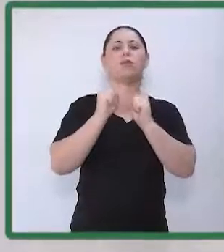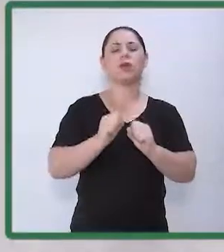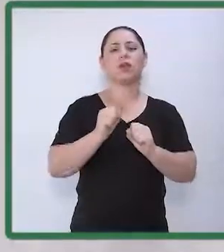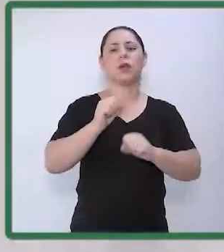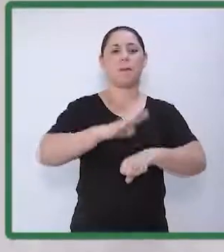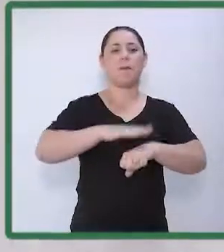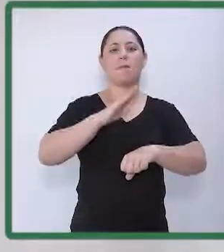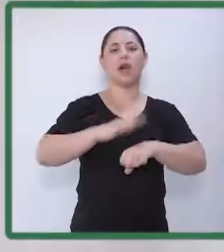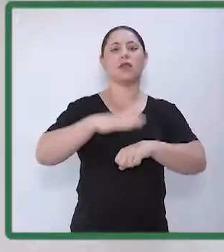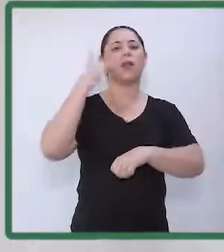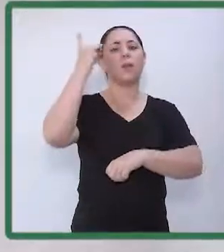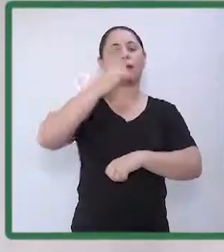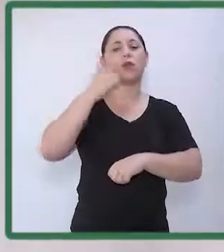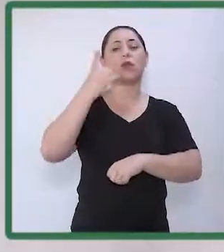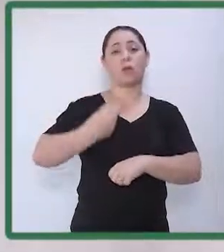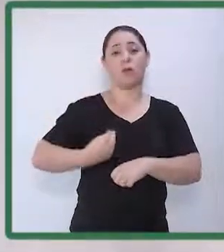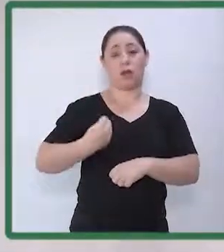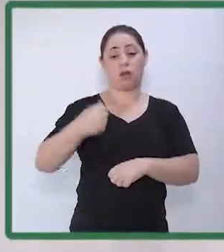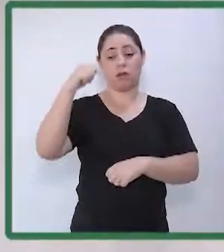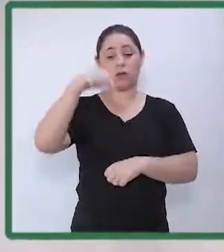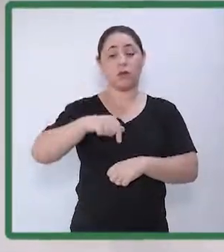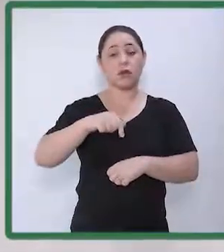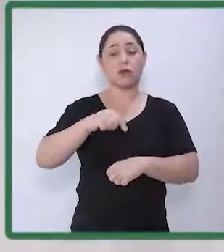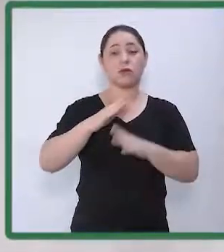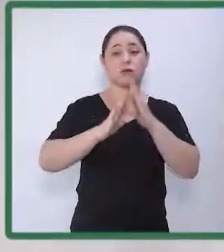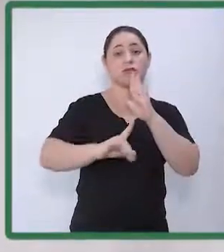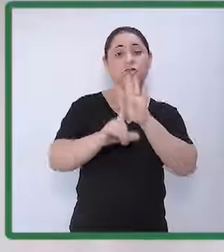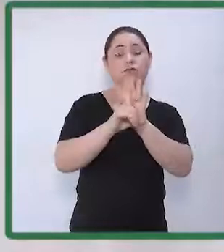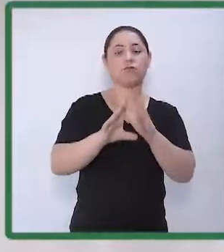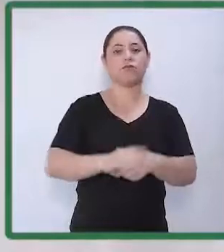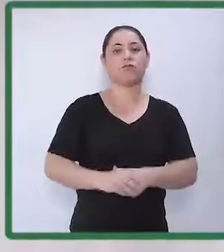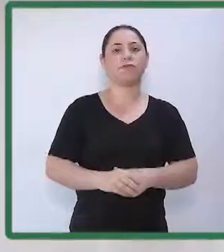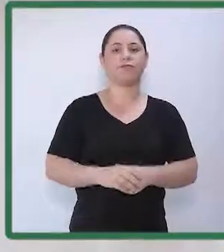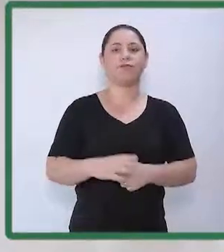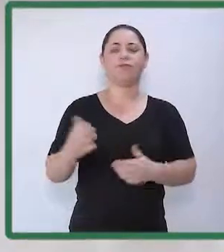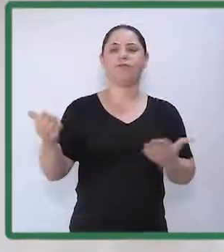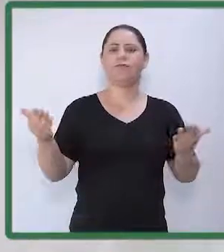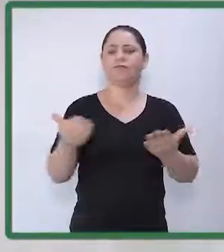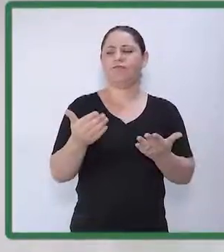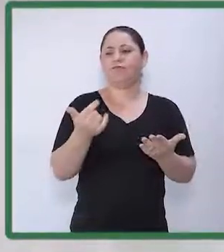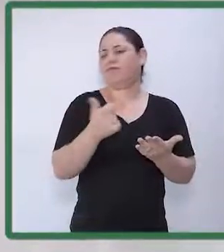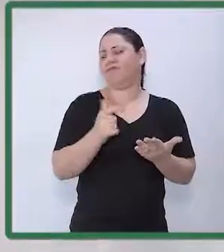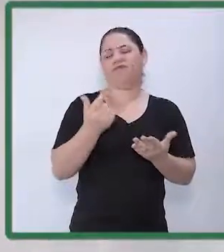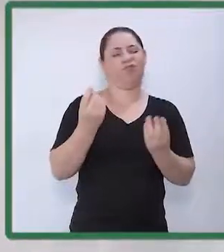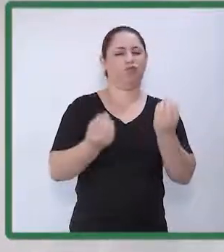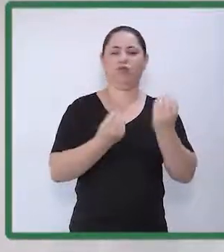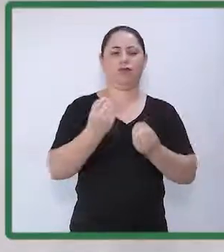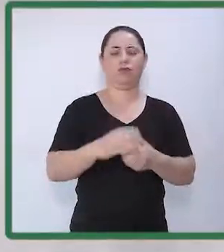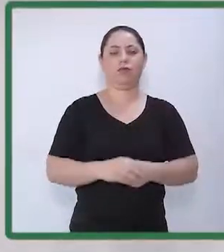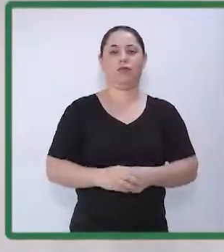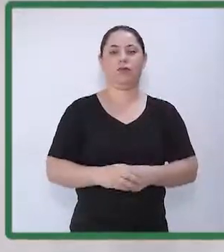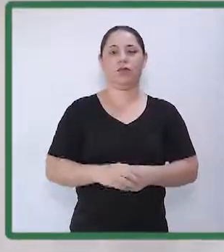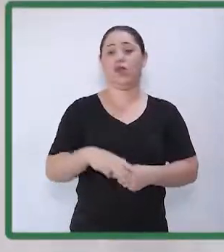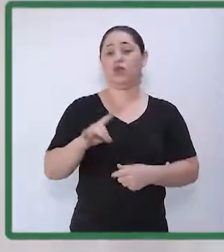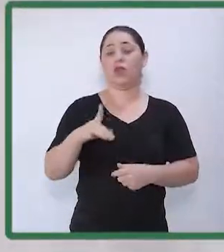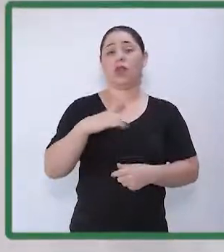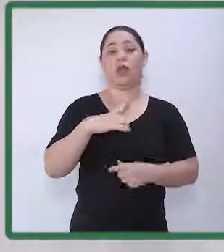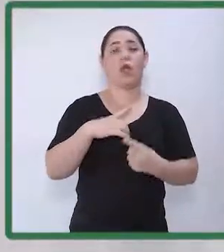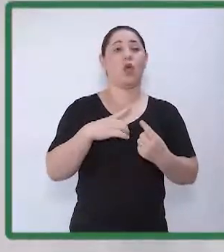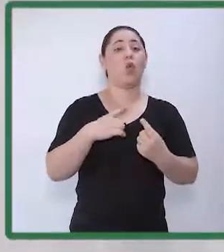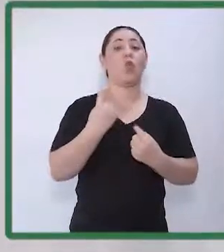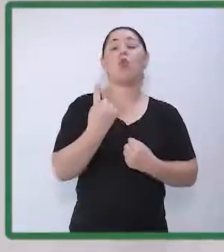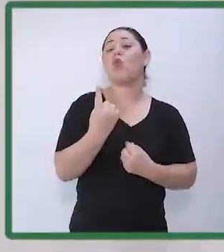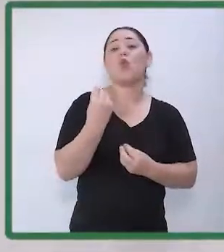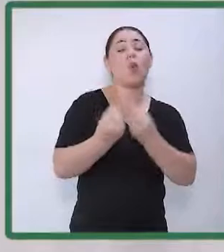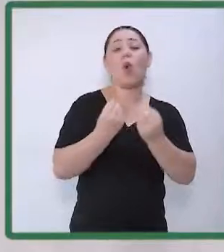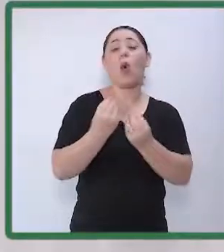ter mais deputadas, mais mulheres aqui nesta casa. Hoje não tem jeito, nós só temos uma